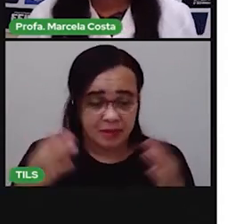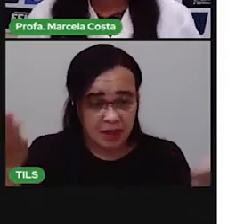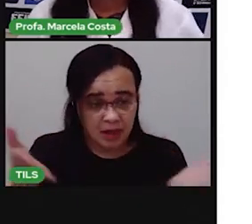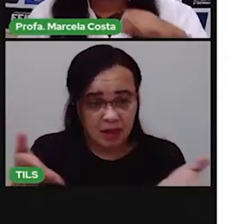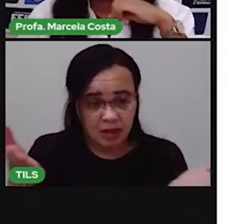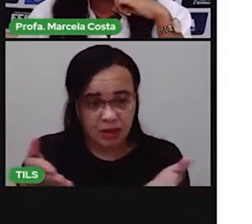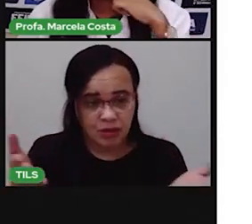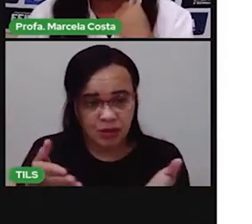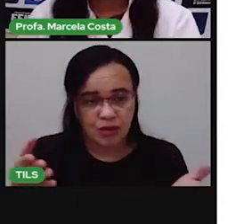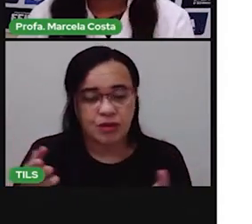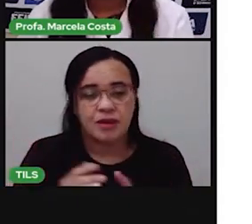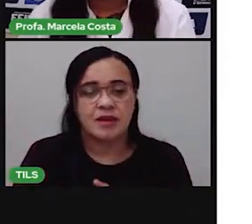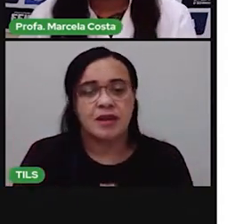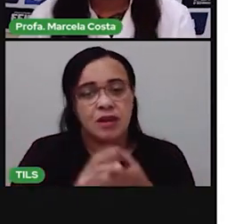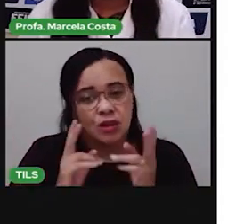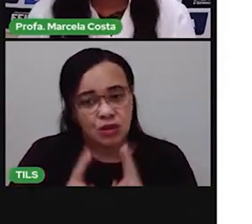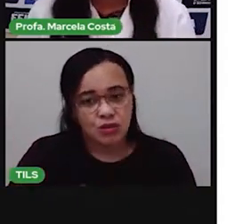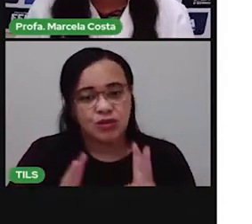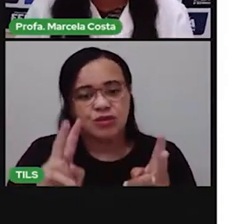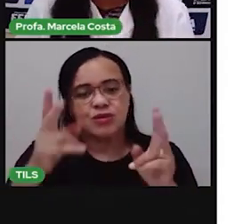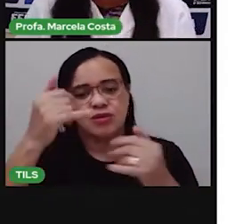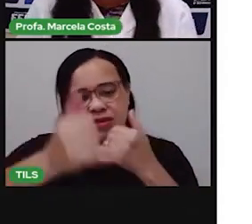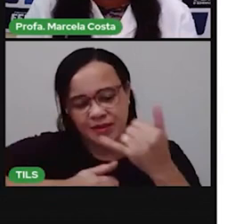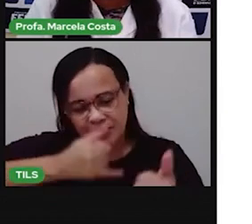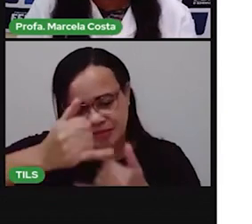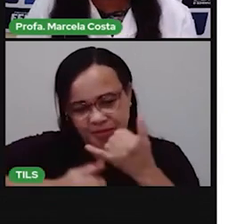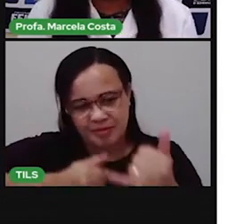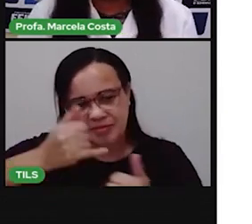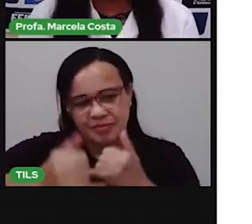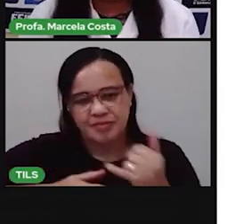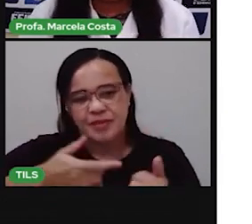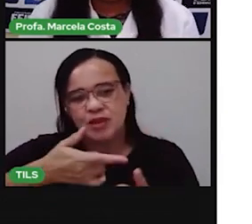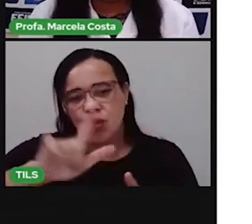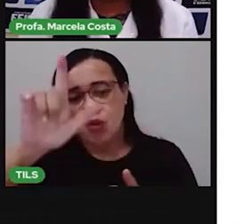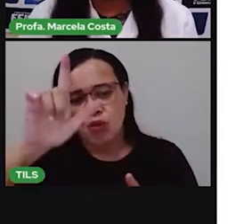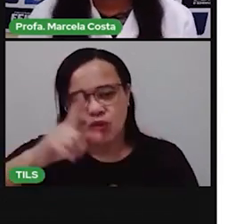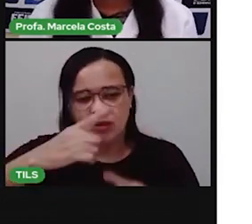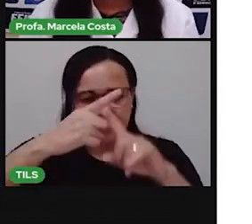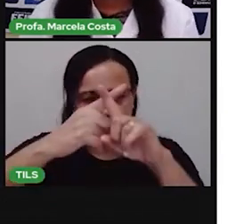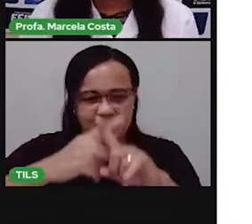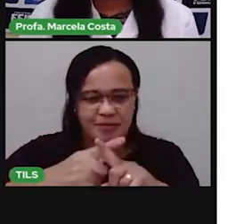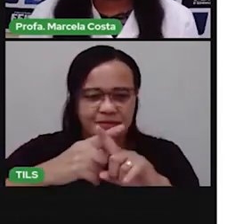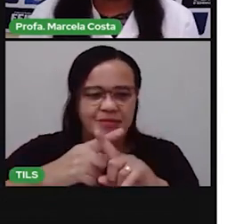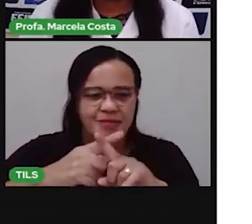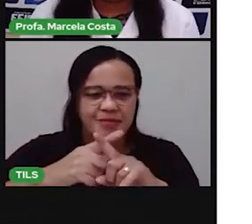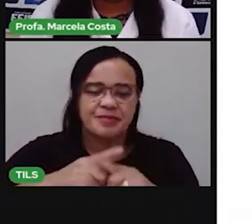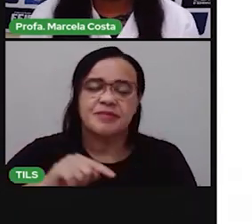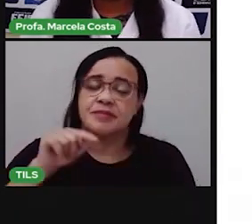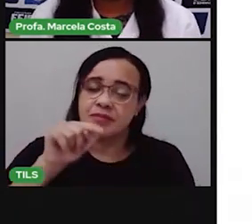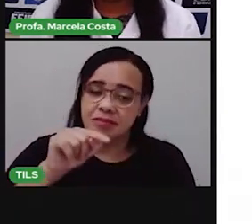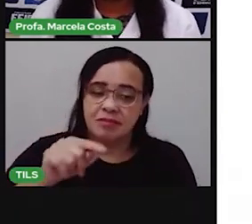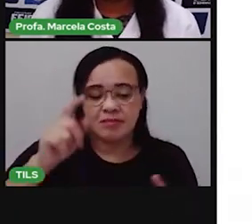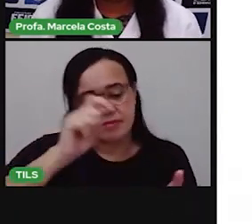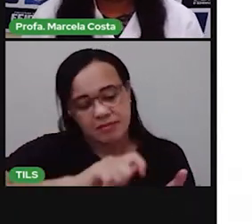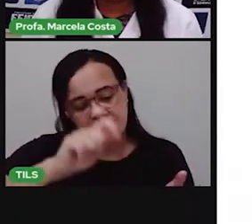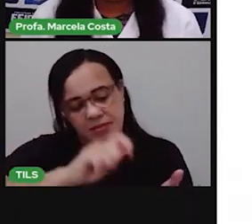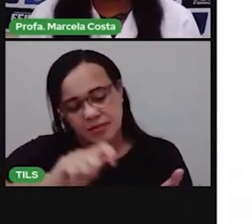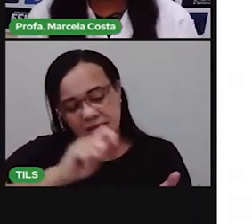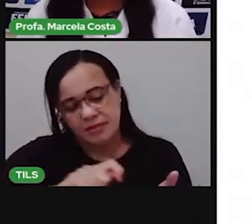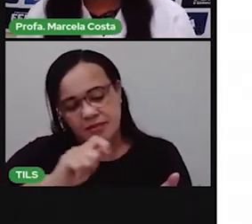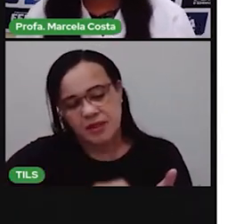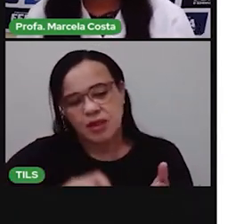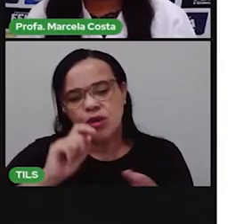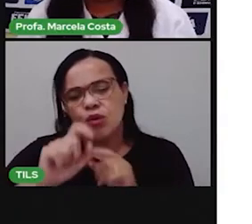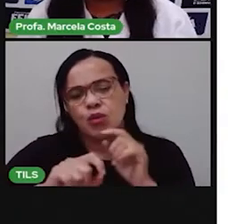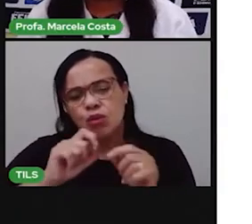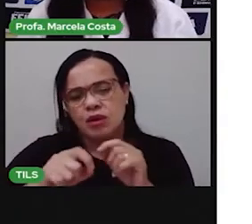Agora, vamos continuar a brincadeira com outro desafio. Você vai escrever o nome da figura